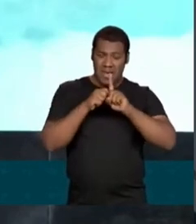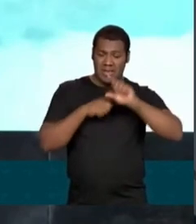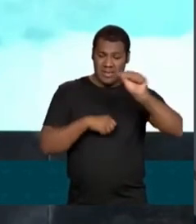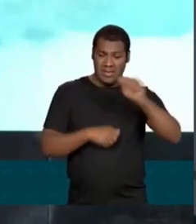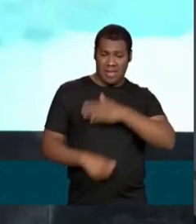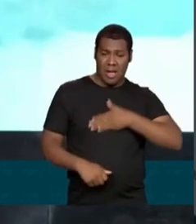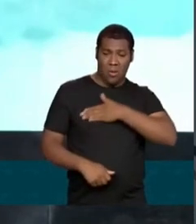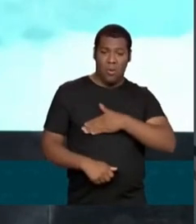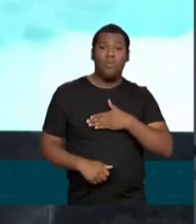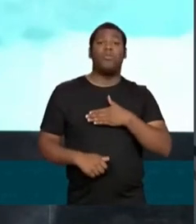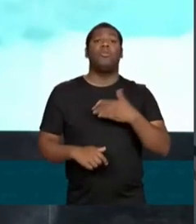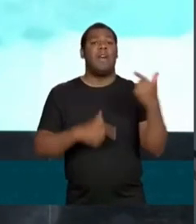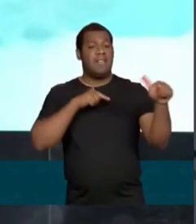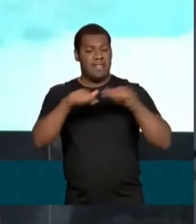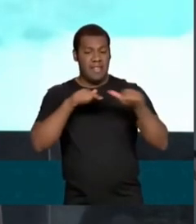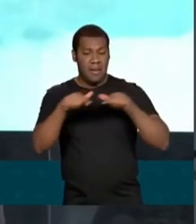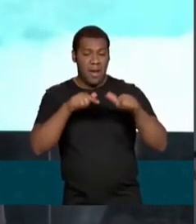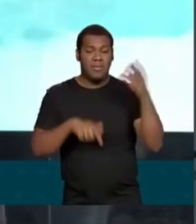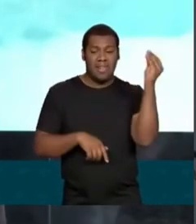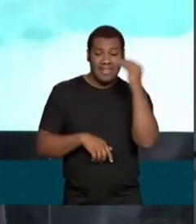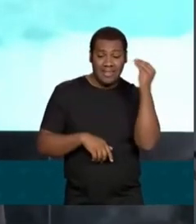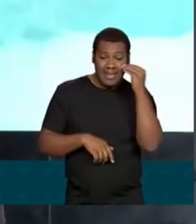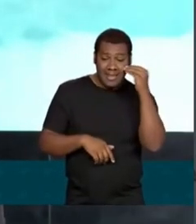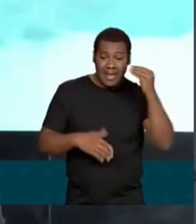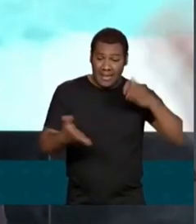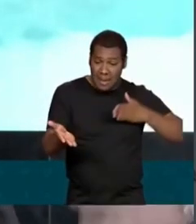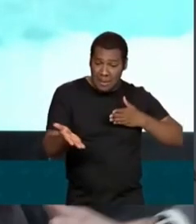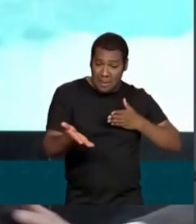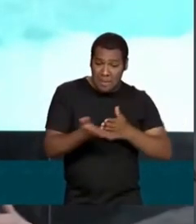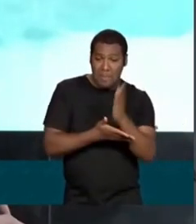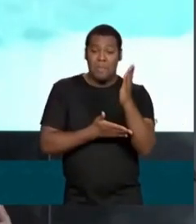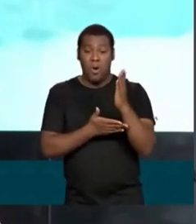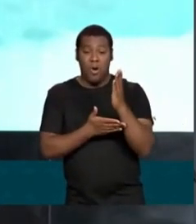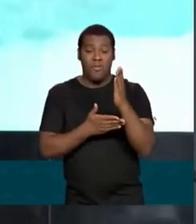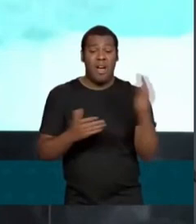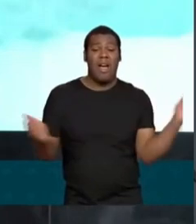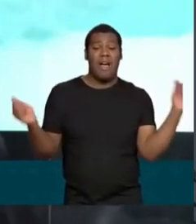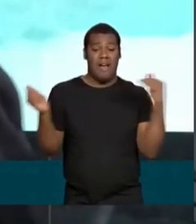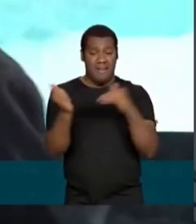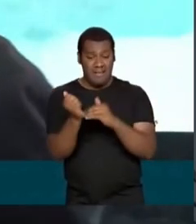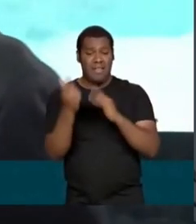para que ele seja aprovado até o momento do envio do orçamento